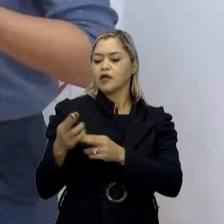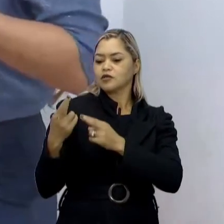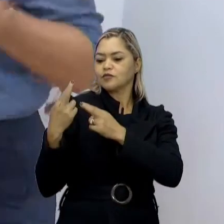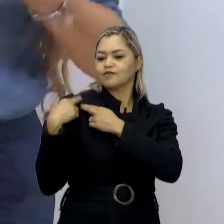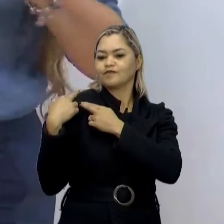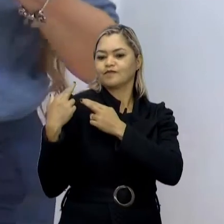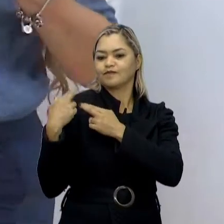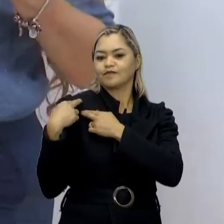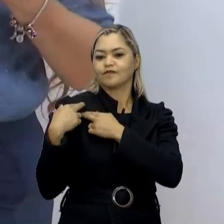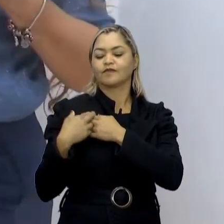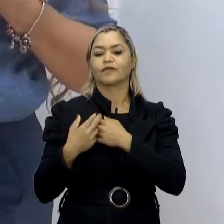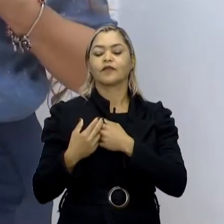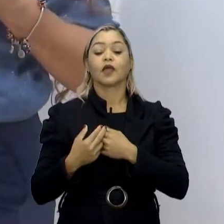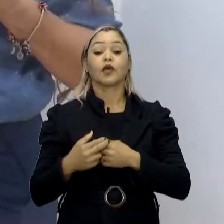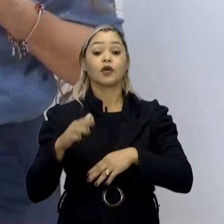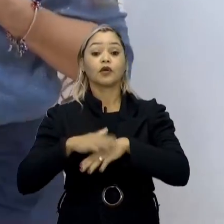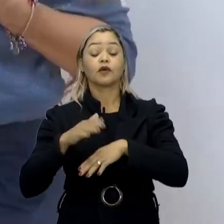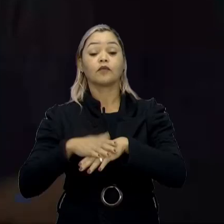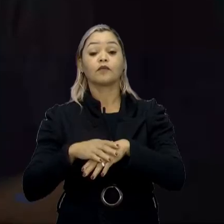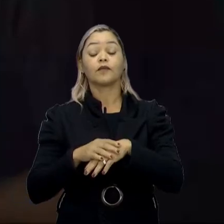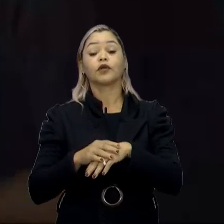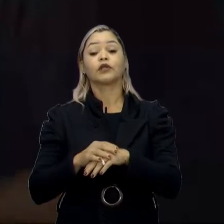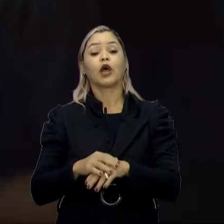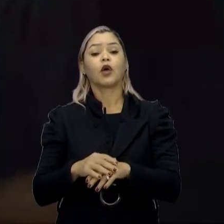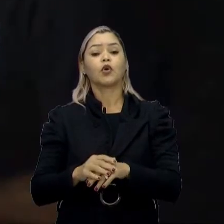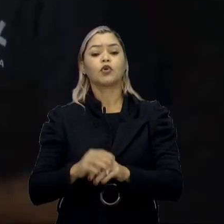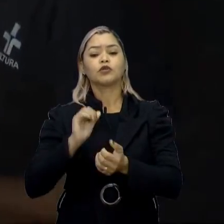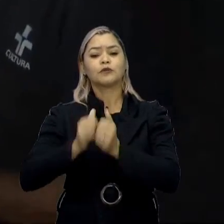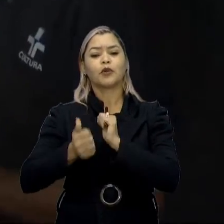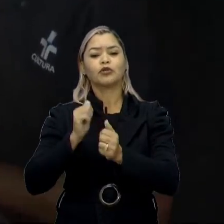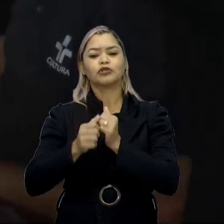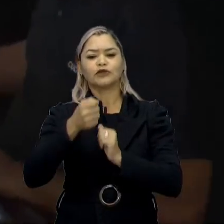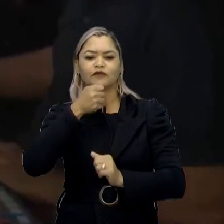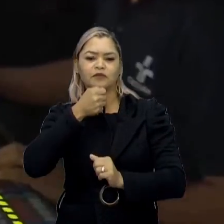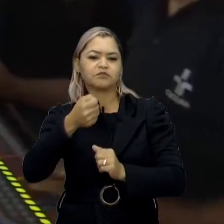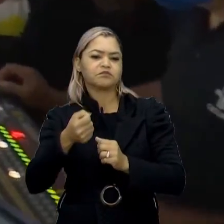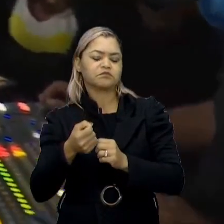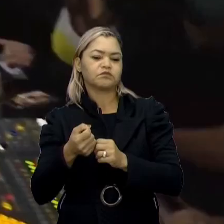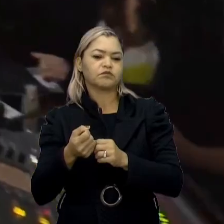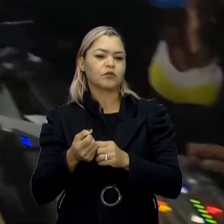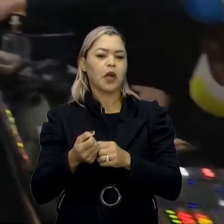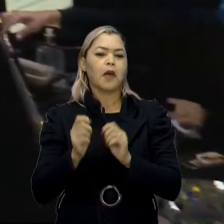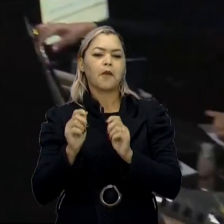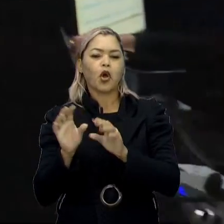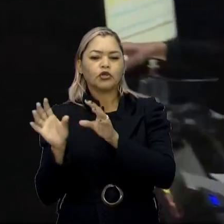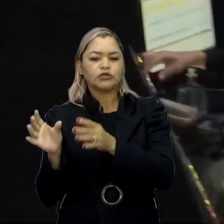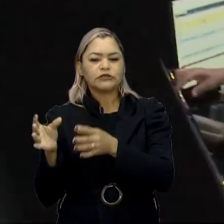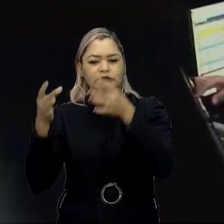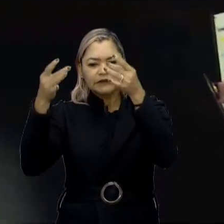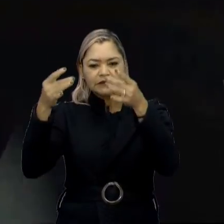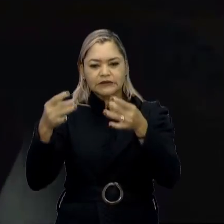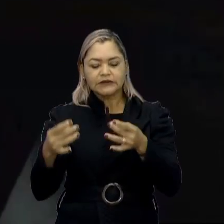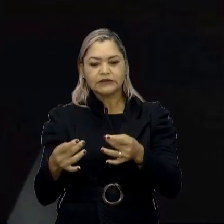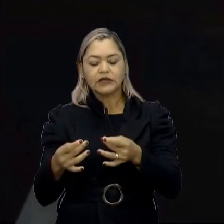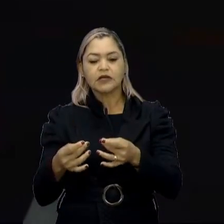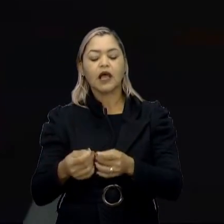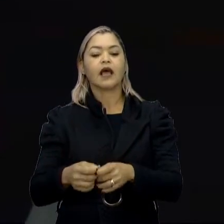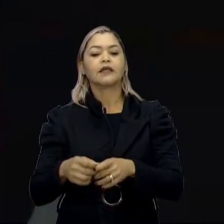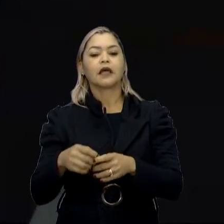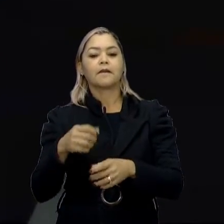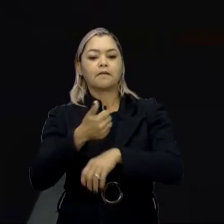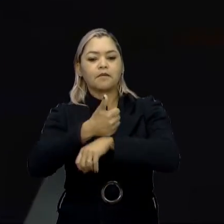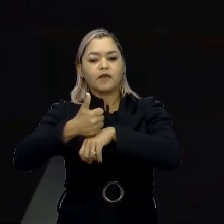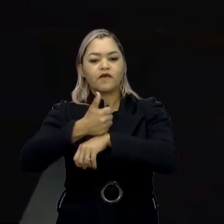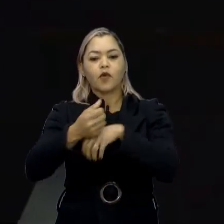responsabilidade de montarem um programa esportivo. Legal. Você pode contar pra gente de um pouquinho de cada profissão e como que isso